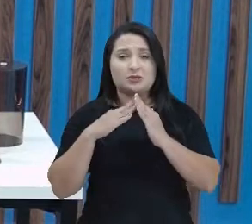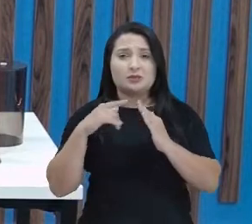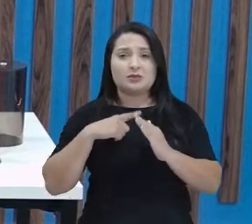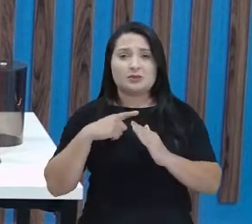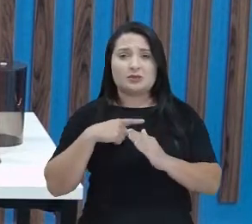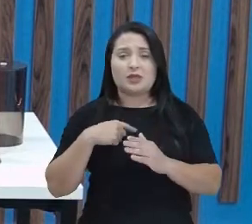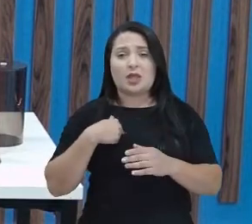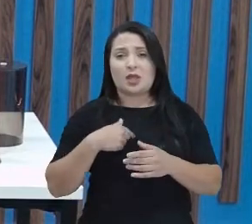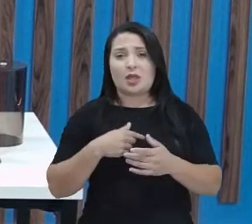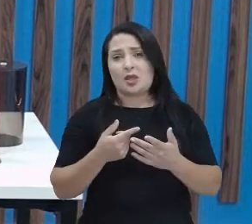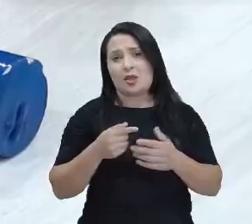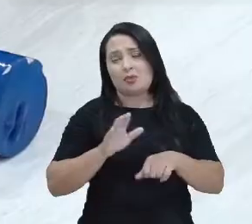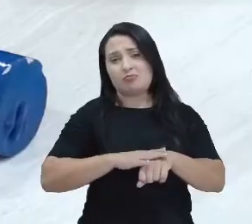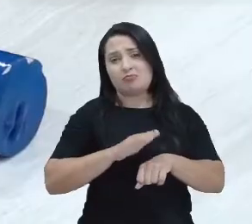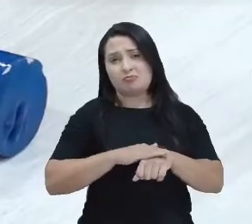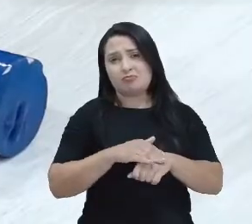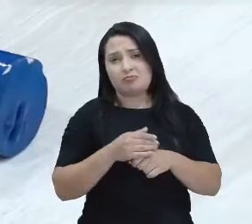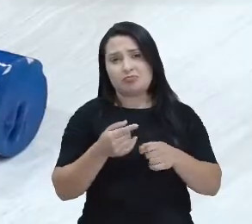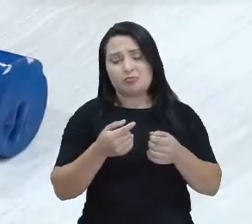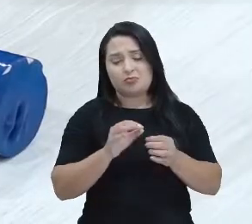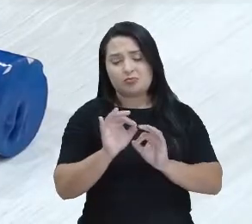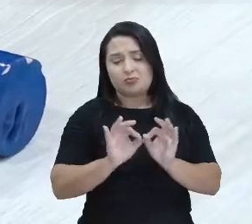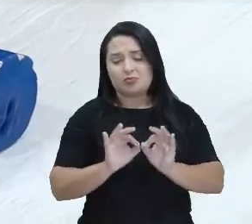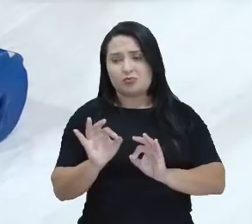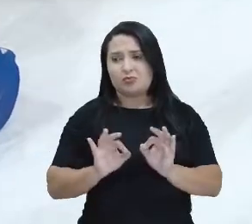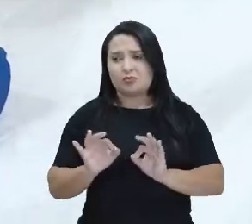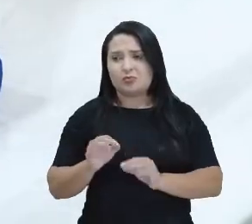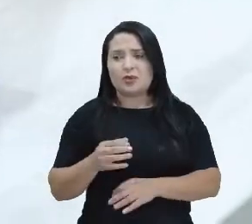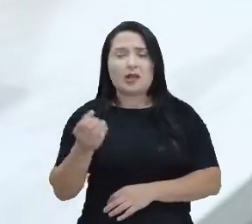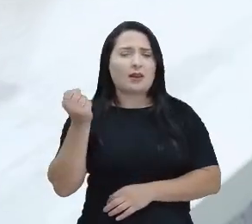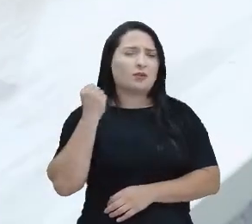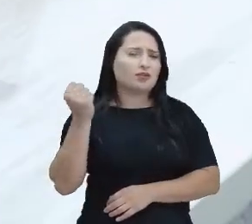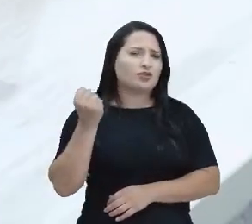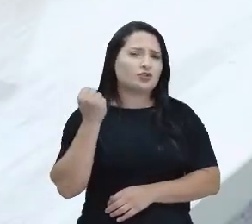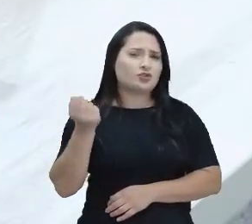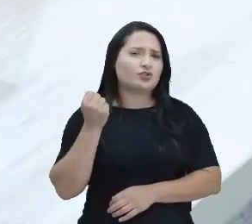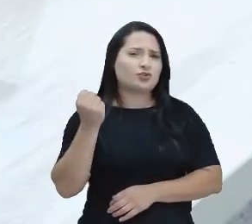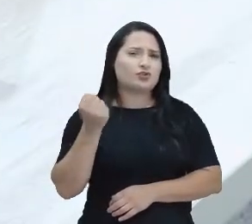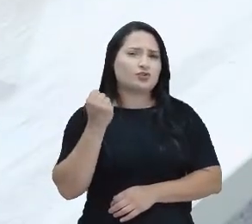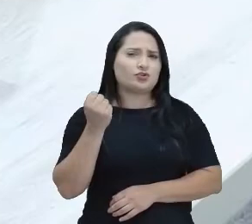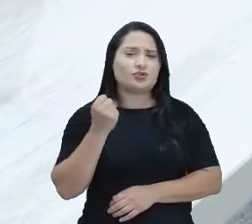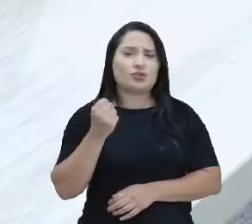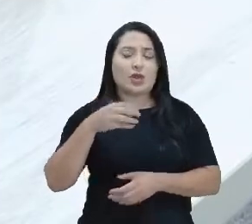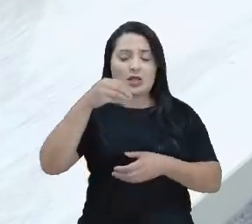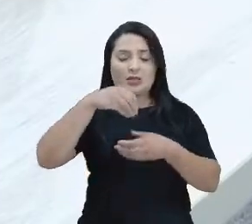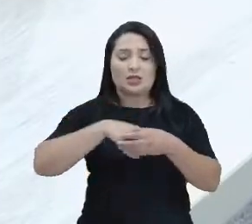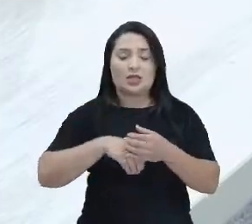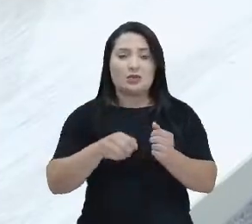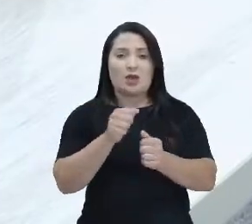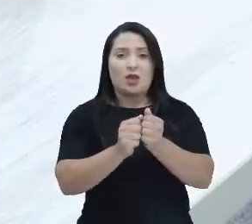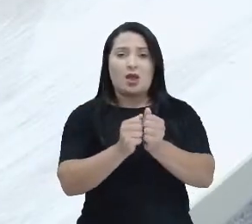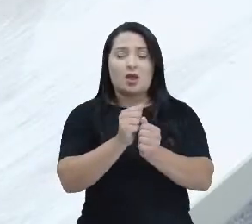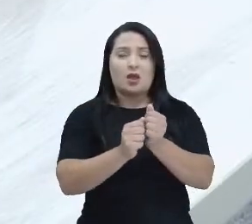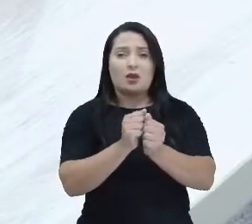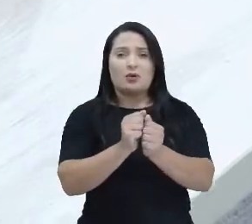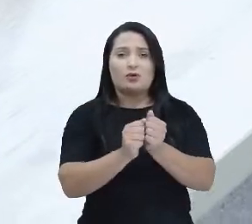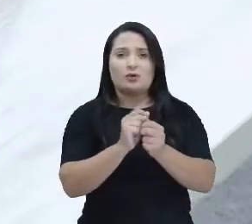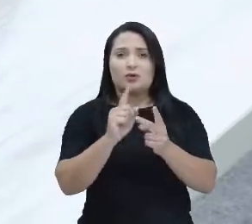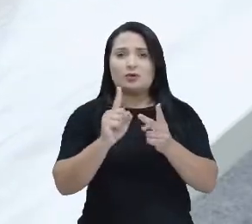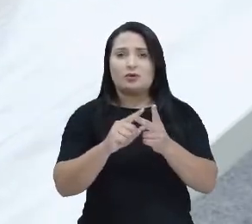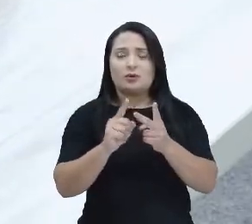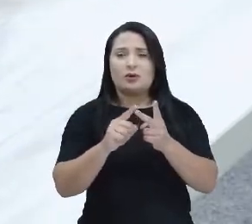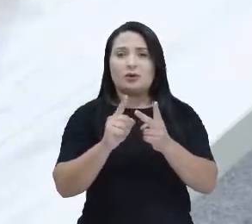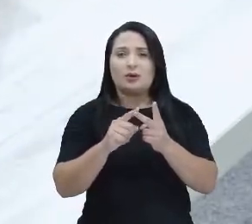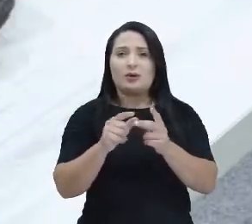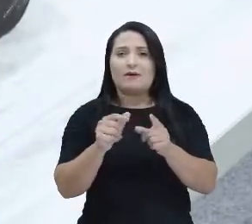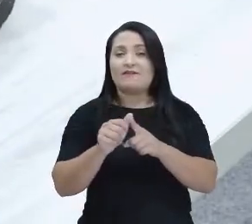eu tinha confeccionado. Olha que legal o barulho desse. Esse aqui foi feito com arroz. Esse aqui com feijão. O som